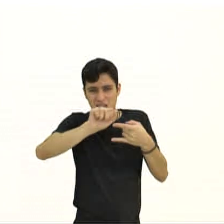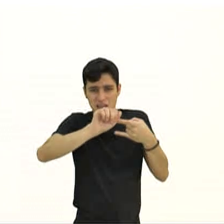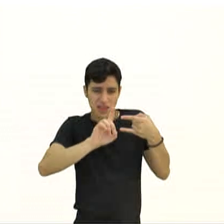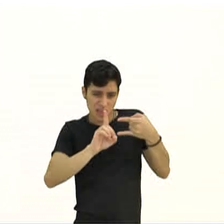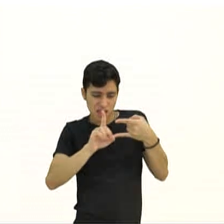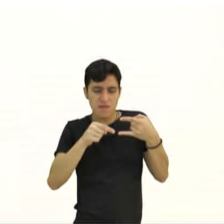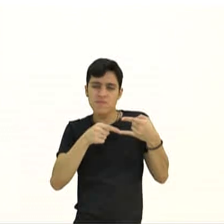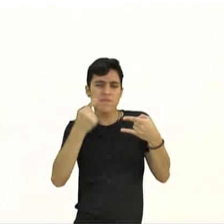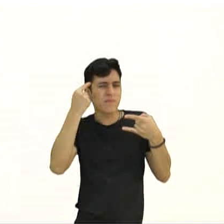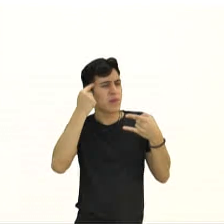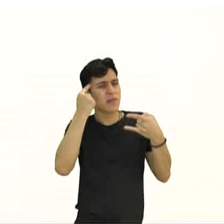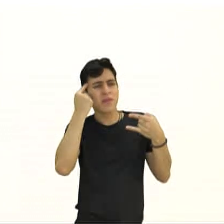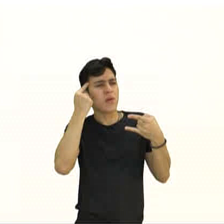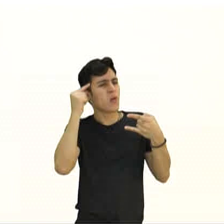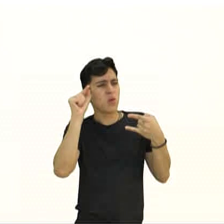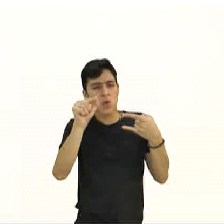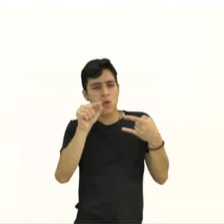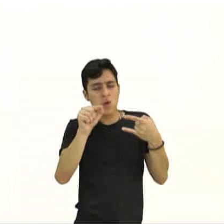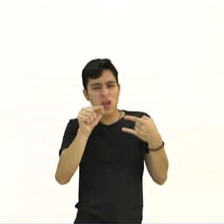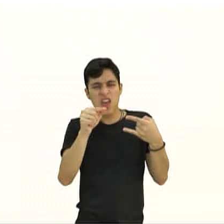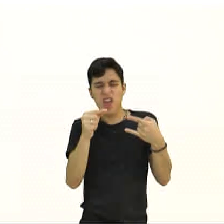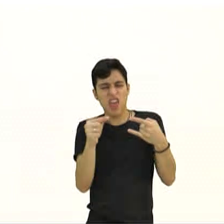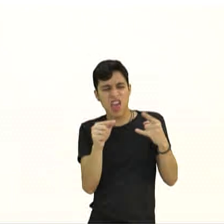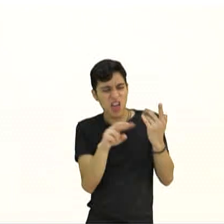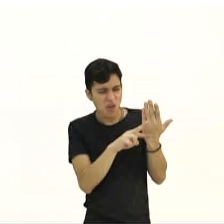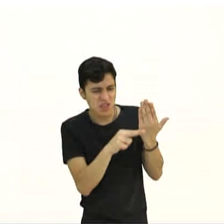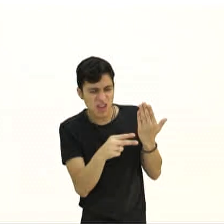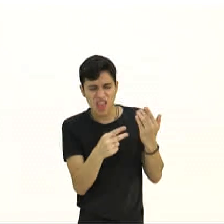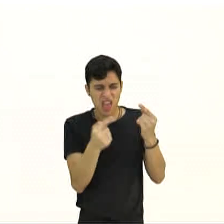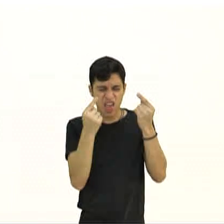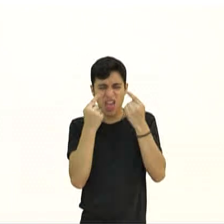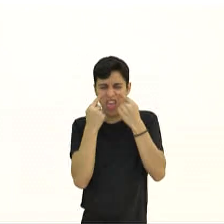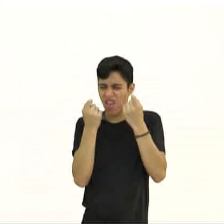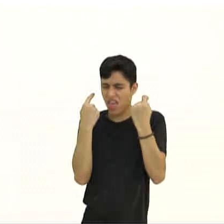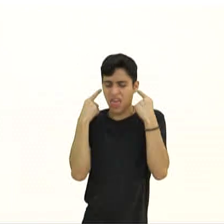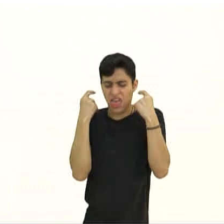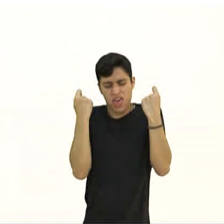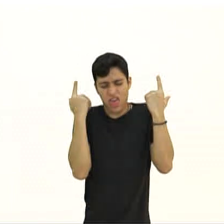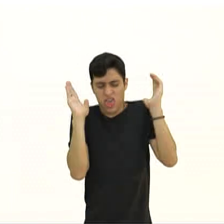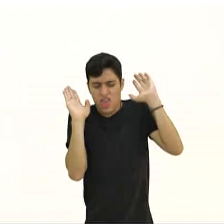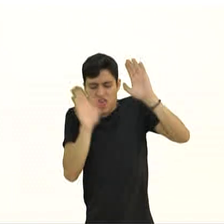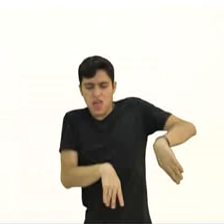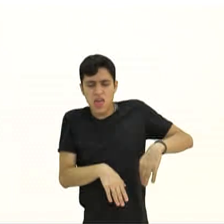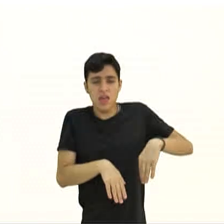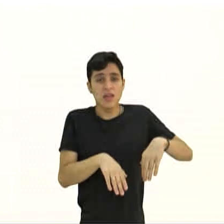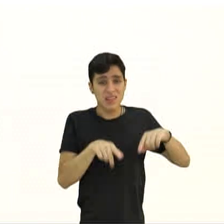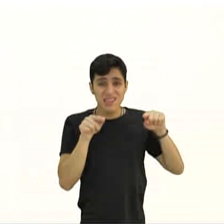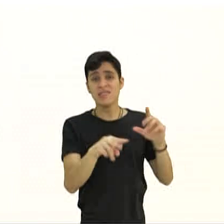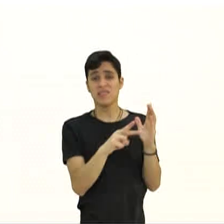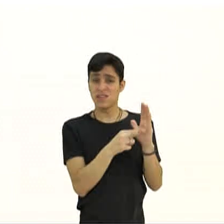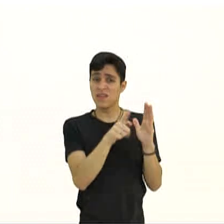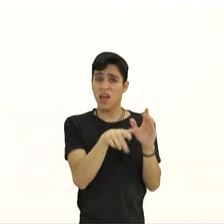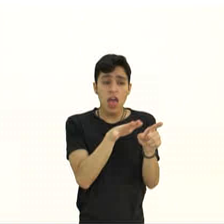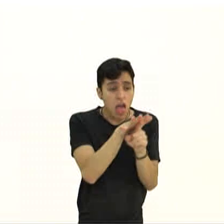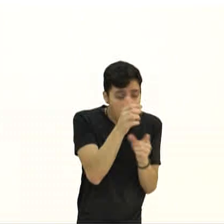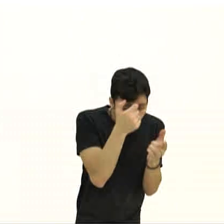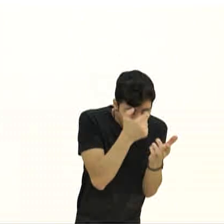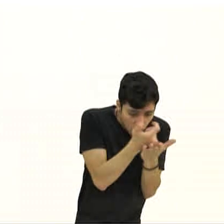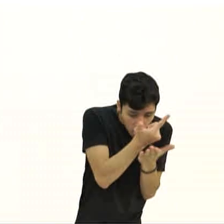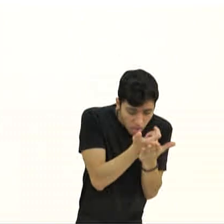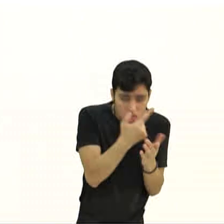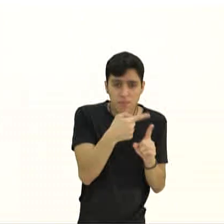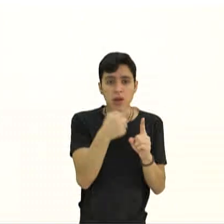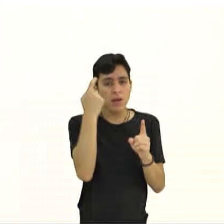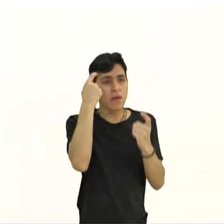não pensar nas consequências do consumo, também é uma ação que está ligada ao consumo. E são ações que o